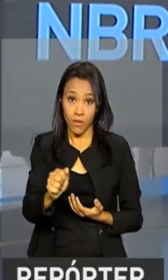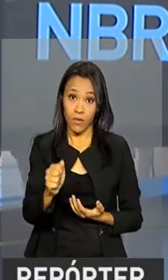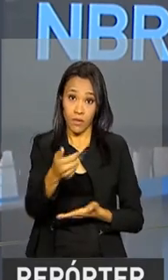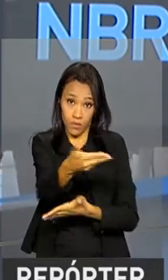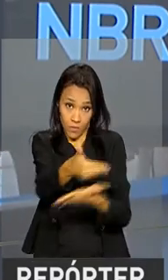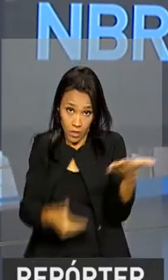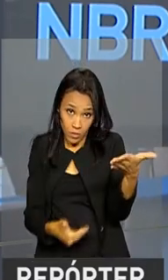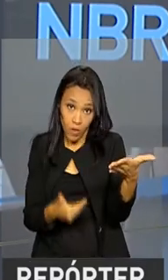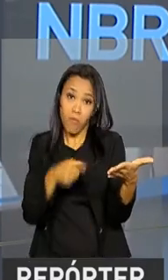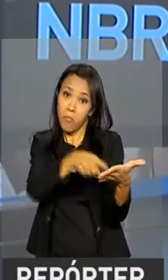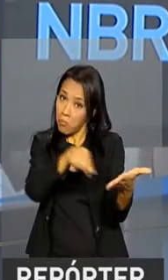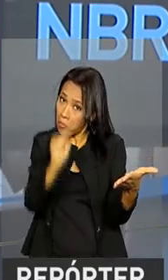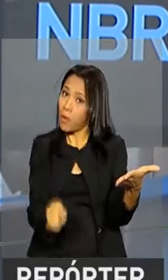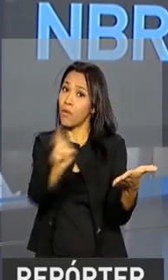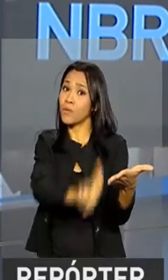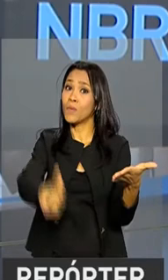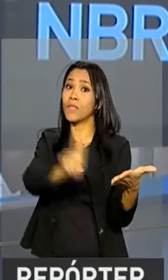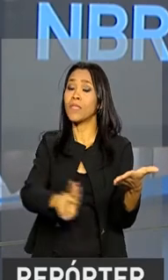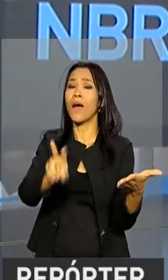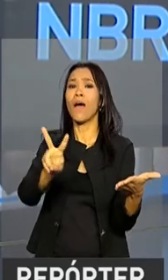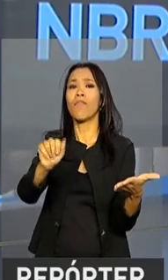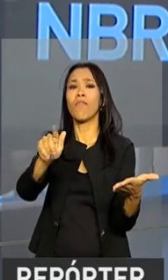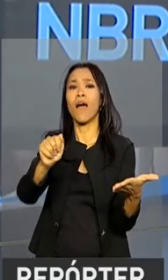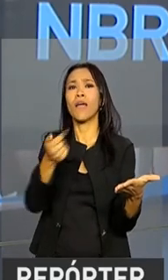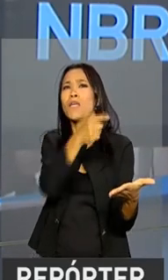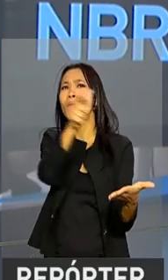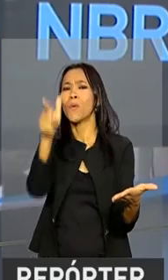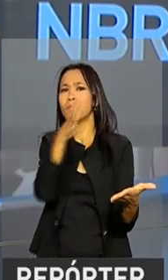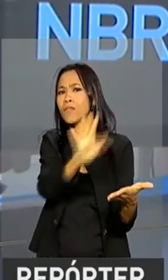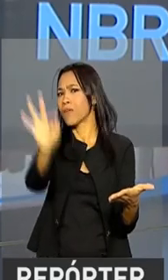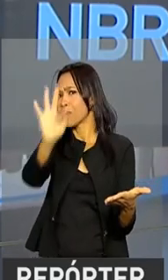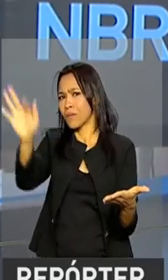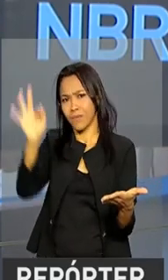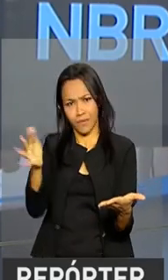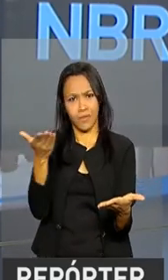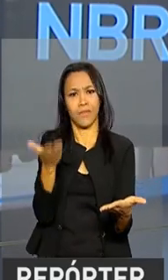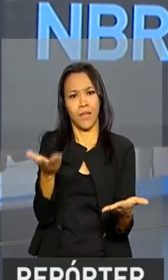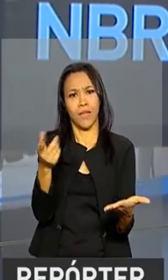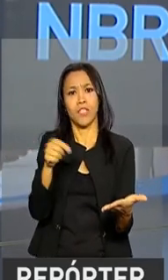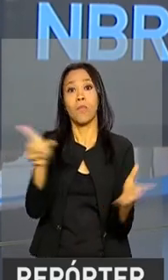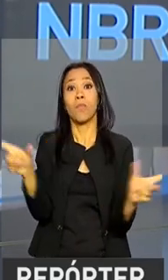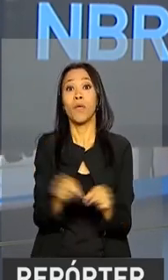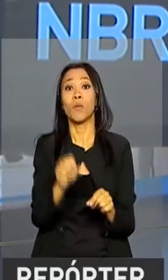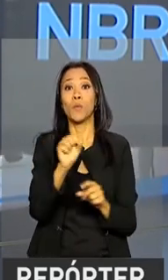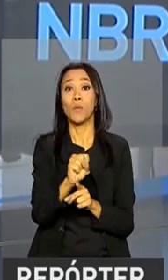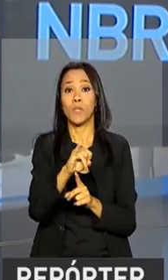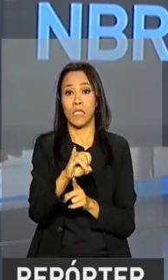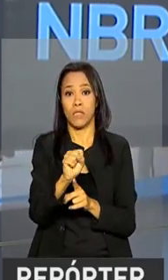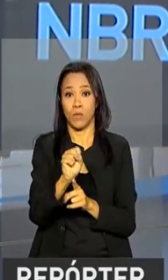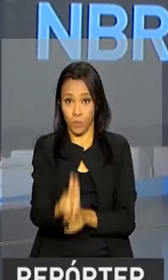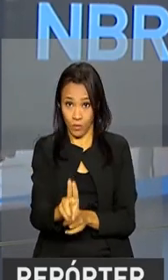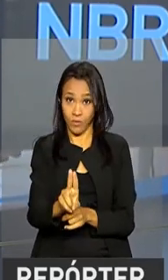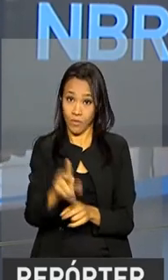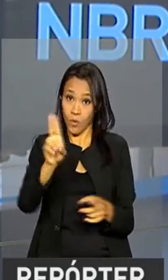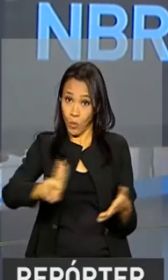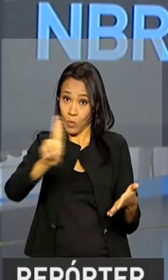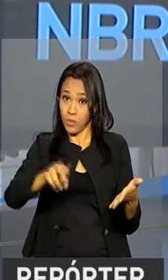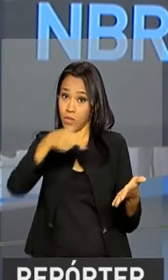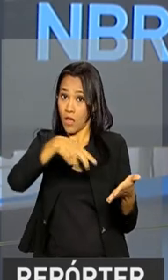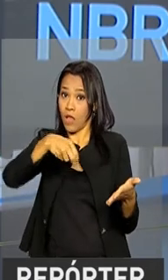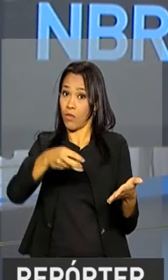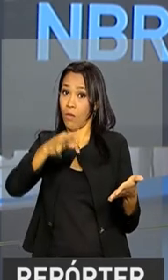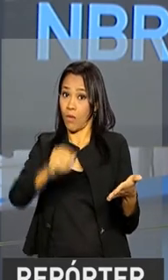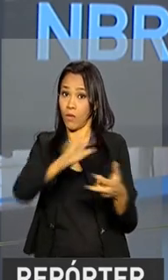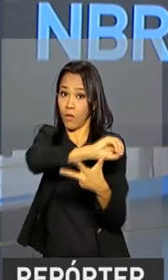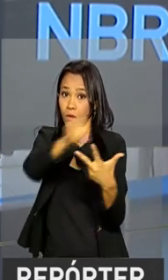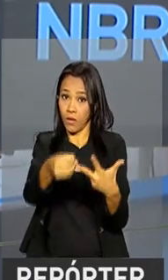usadas para disputar vagas no ensino superior público pelo sistema de seleção unificado o sisu para bolsas no ensino